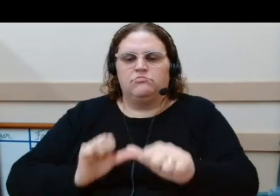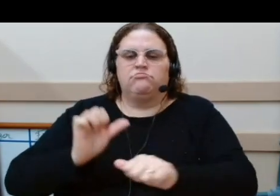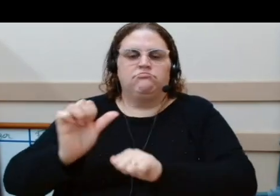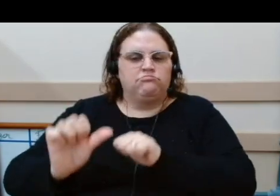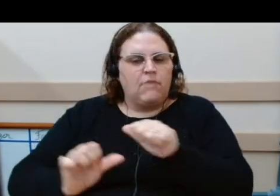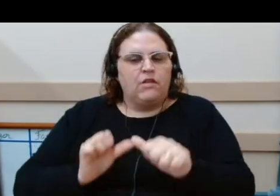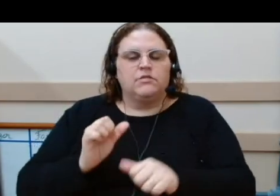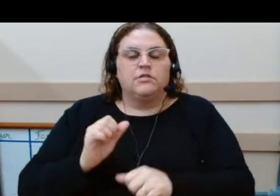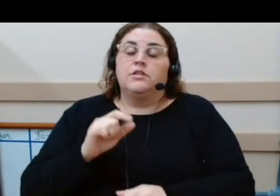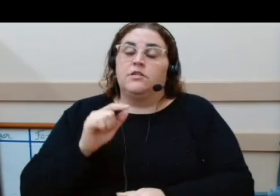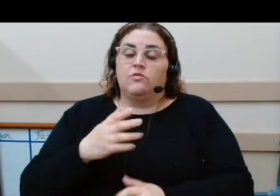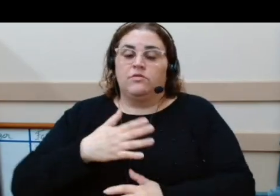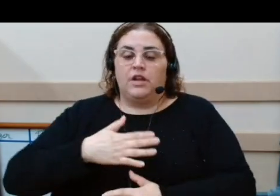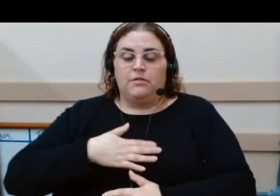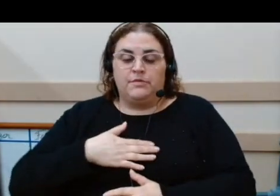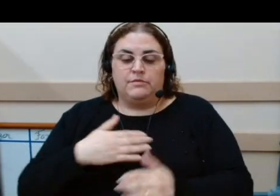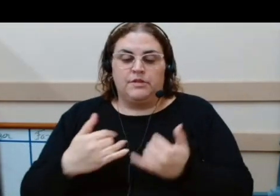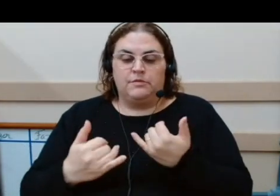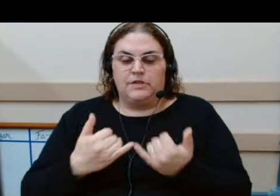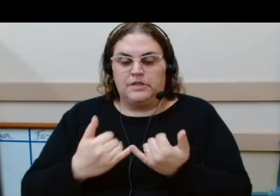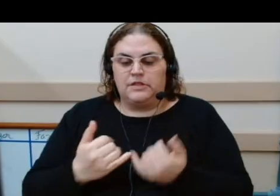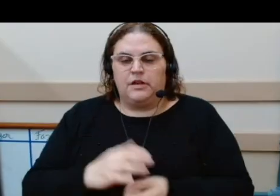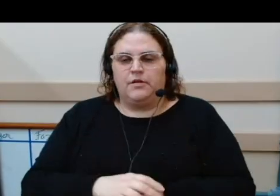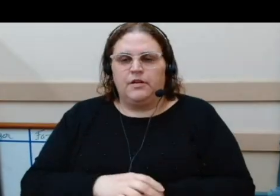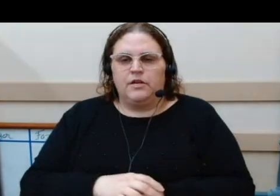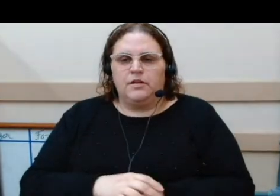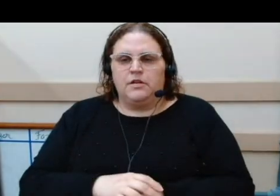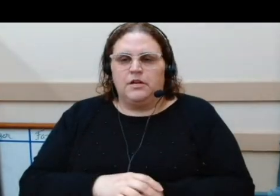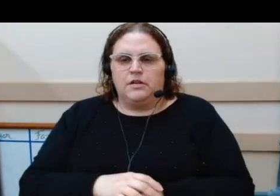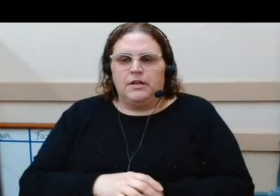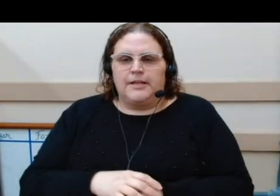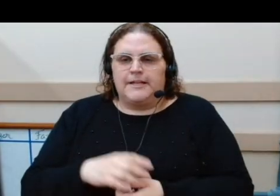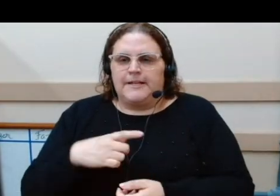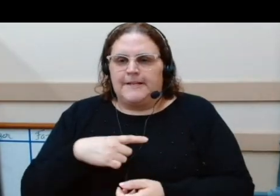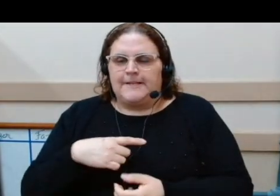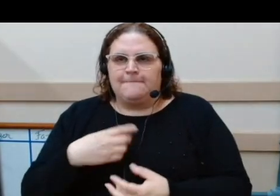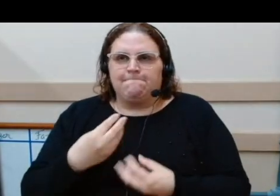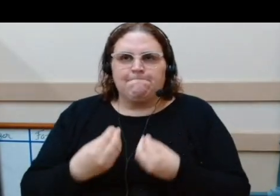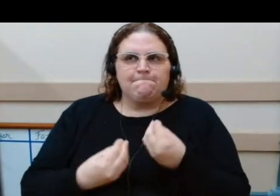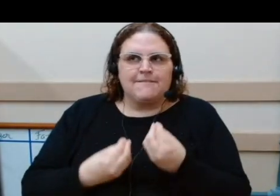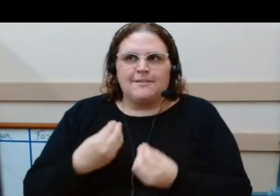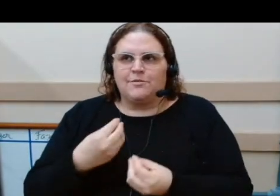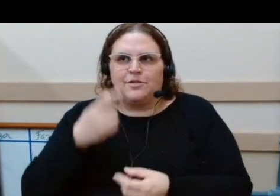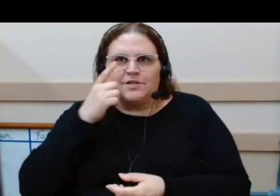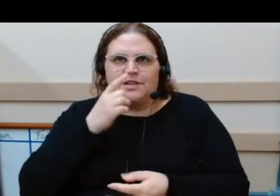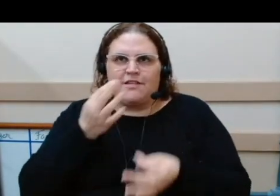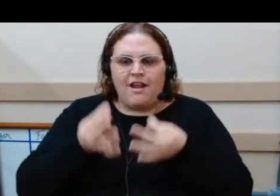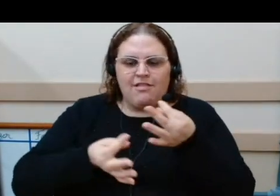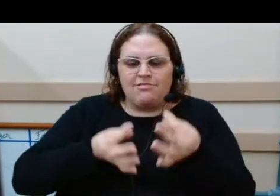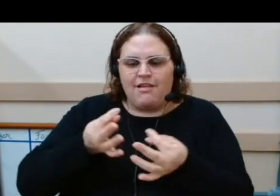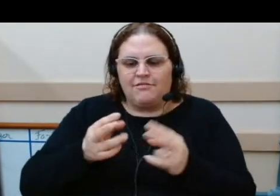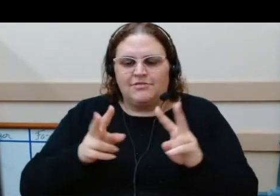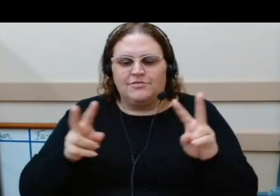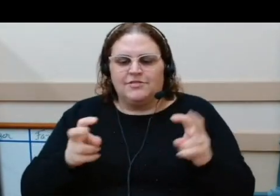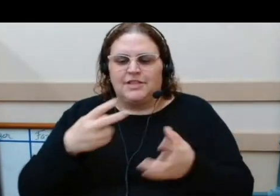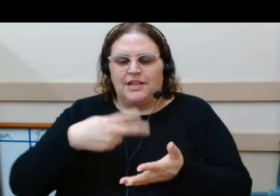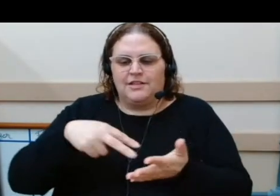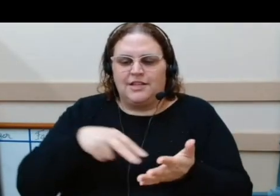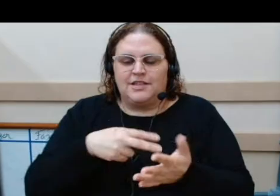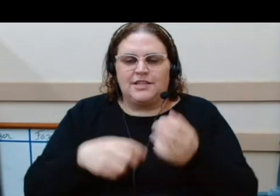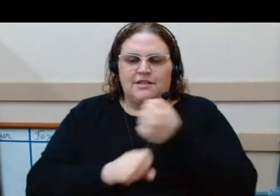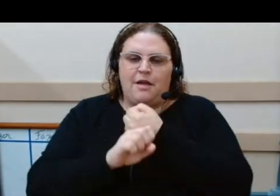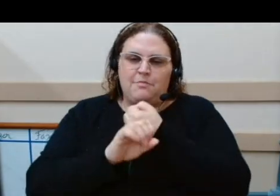mim Eh imperativo para poder tratar na da questão da dança na mídia